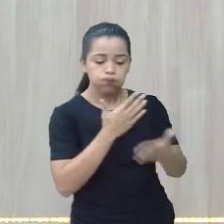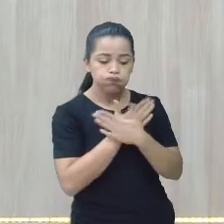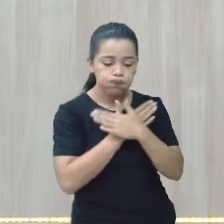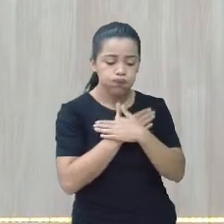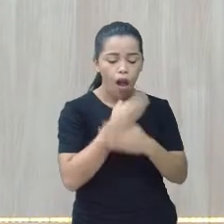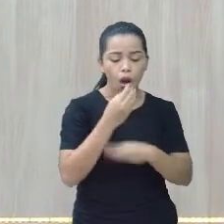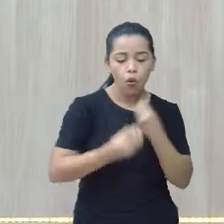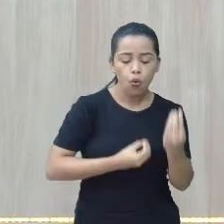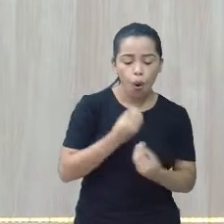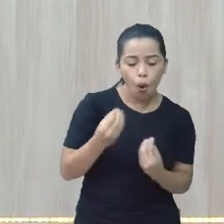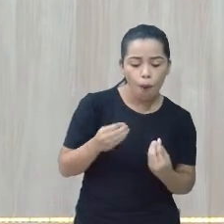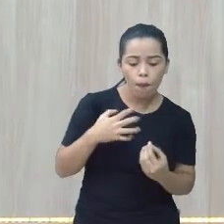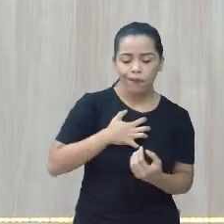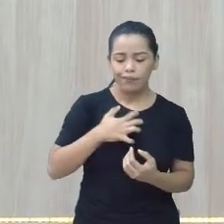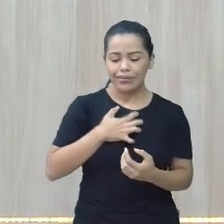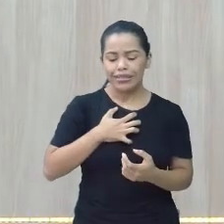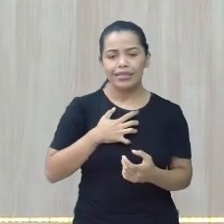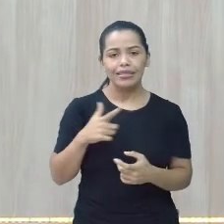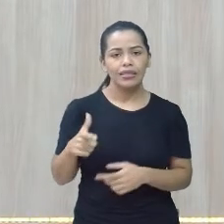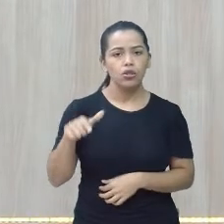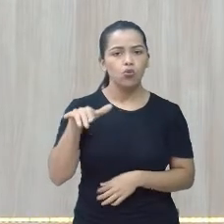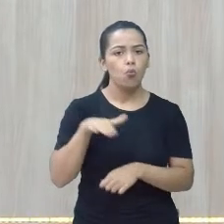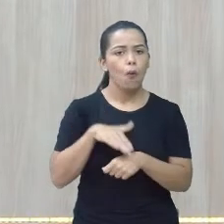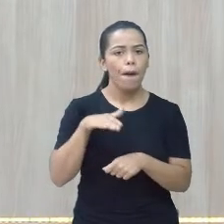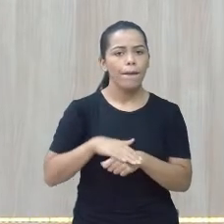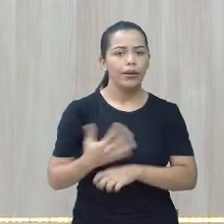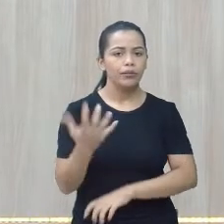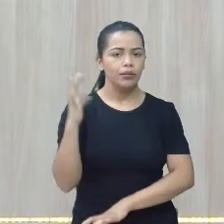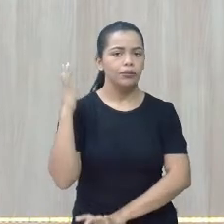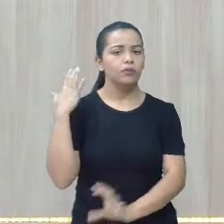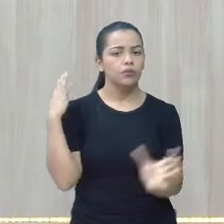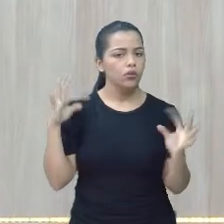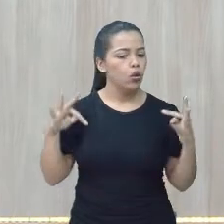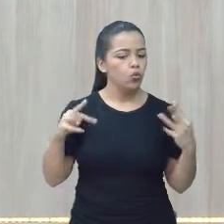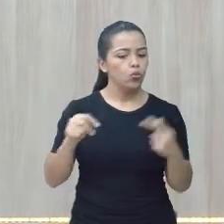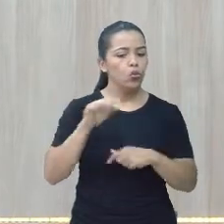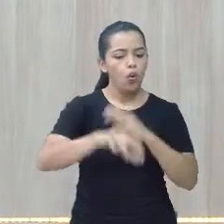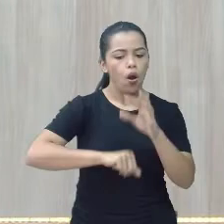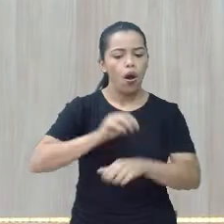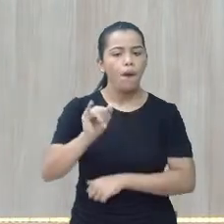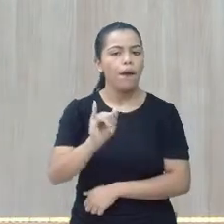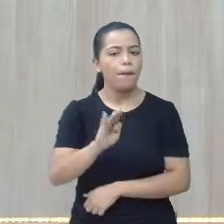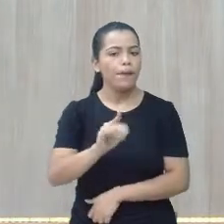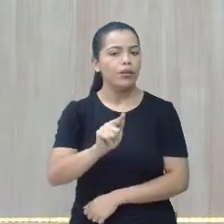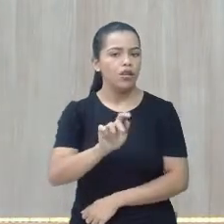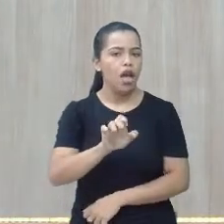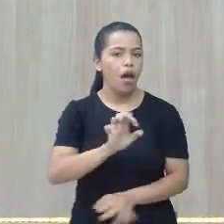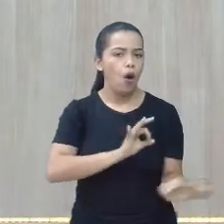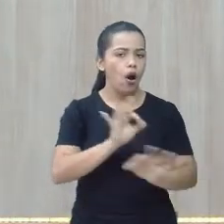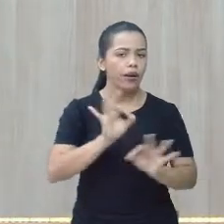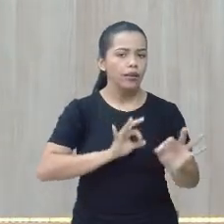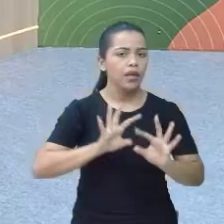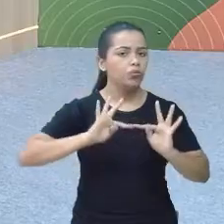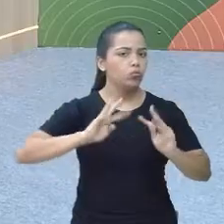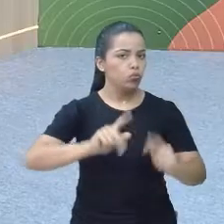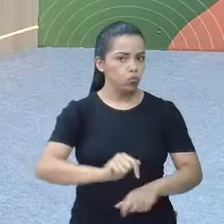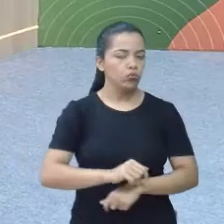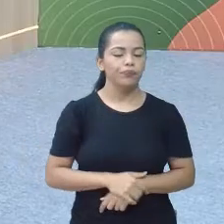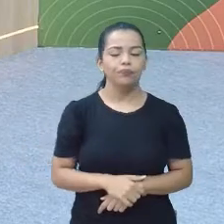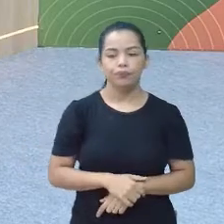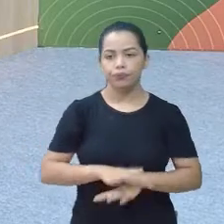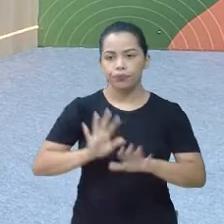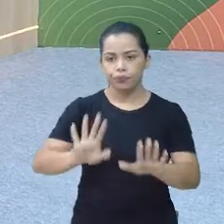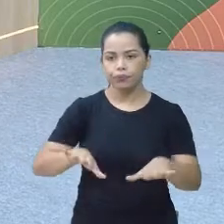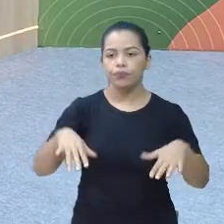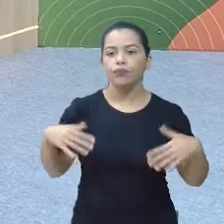tudo isso, e é muita informação, é coletado por esse instituto, tá certo? A coleta de dados